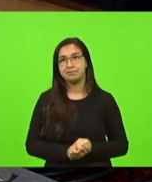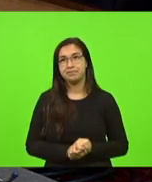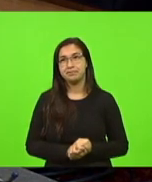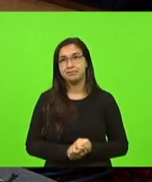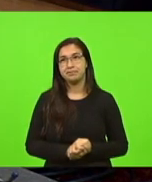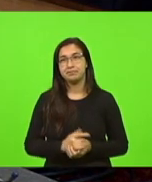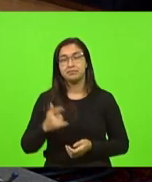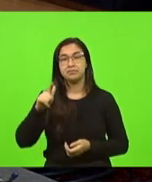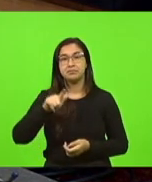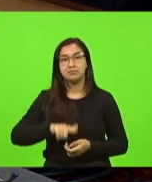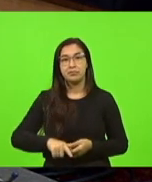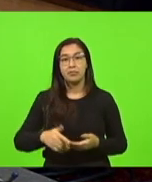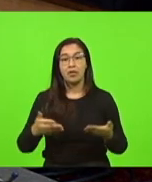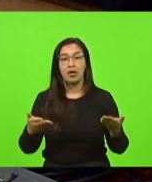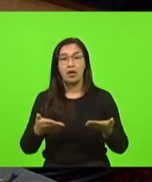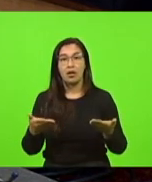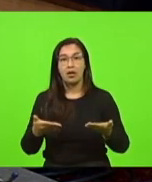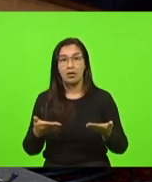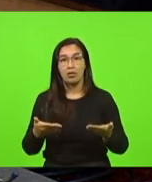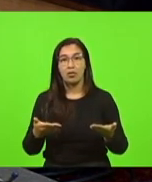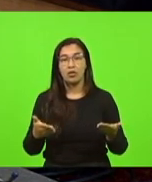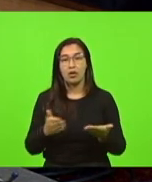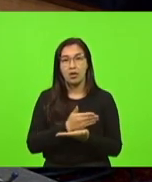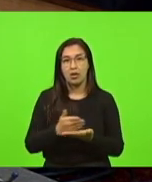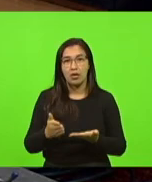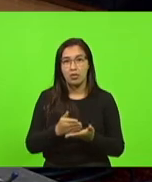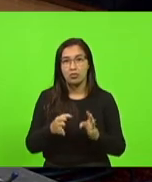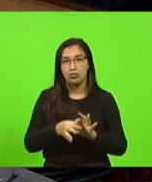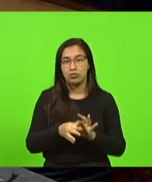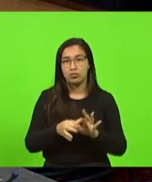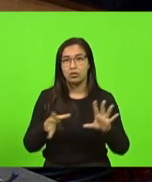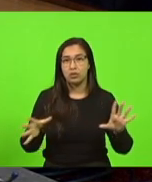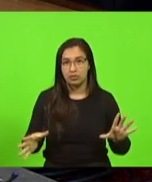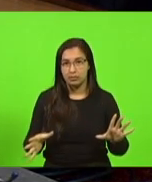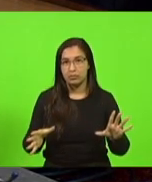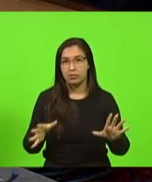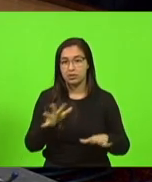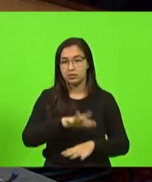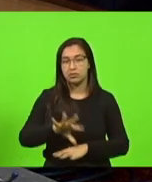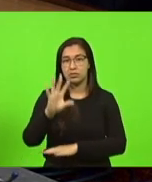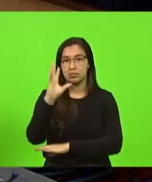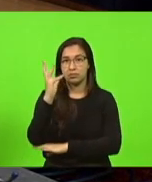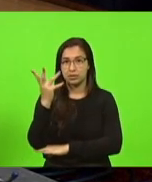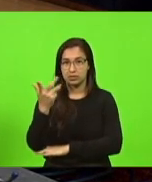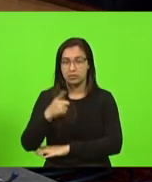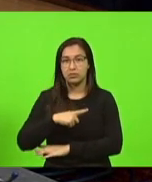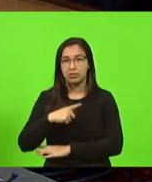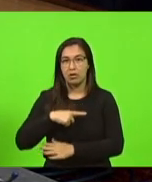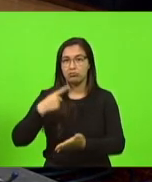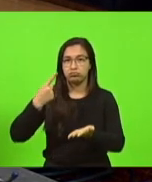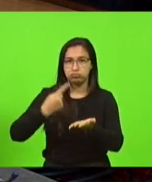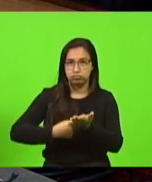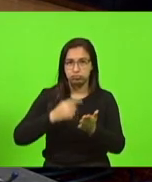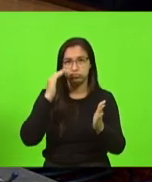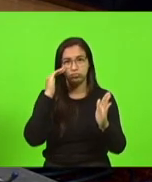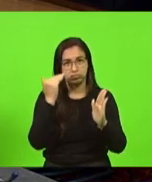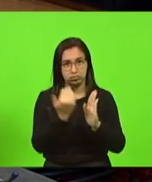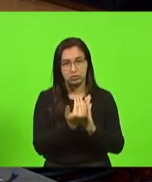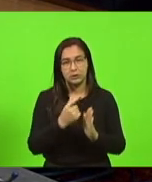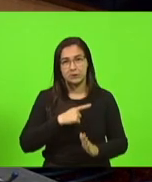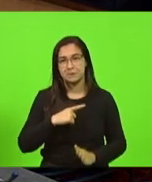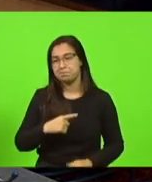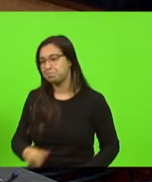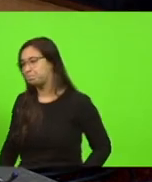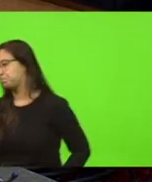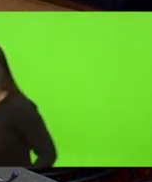atual as licenças ambientais através de autorização por compromisso, o que